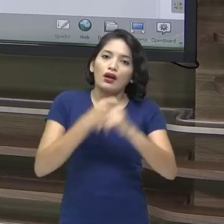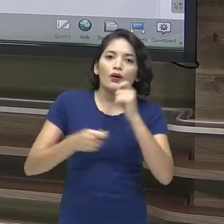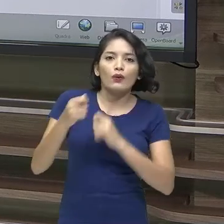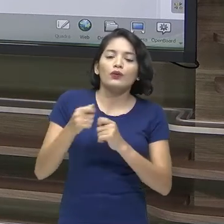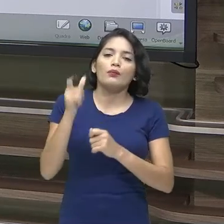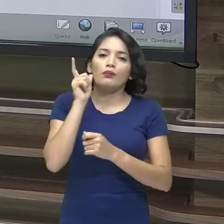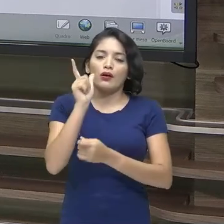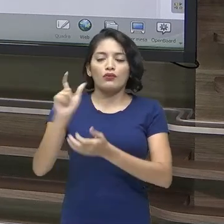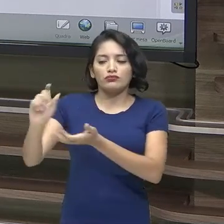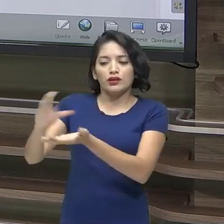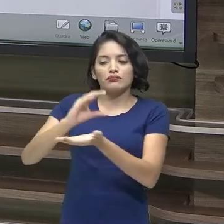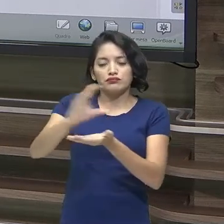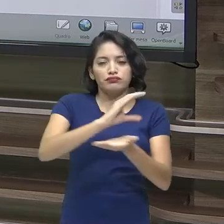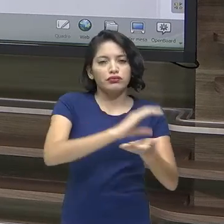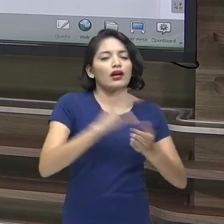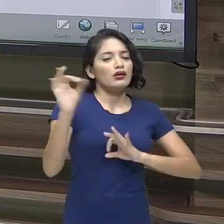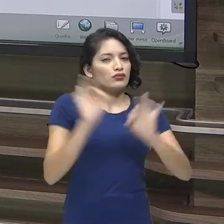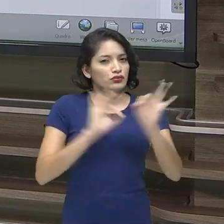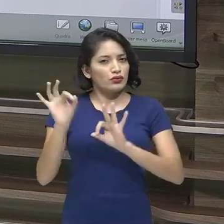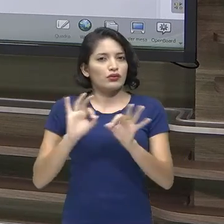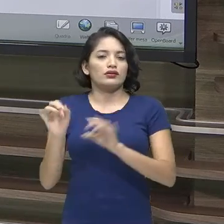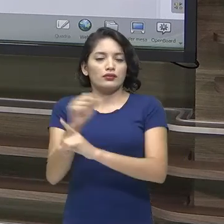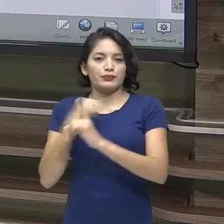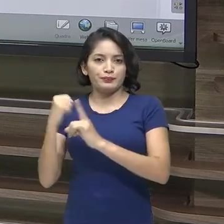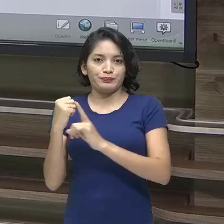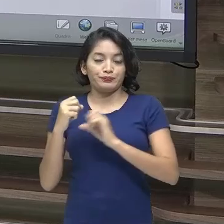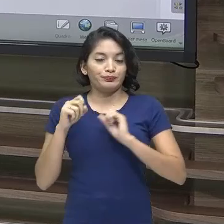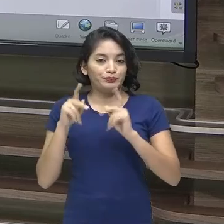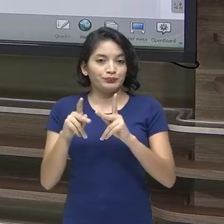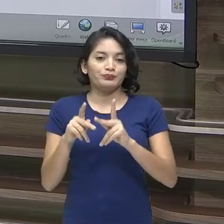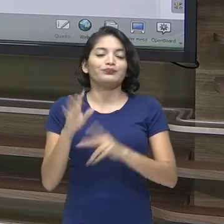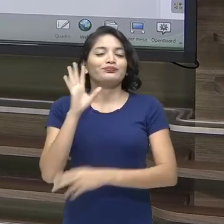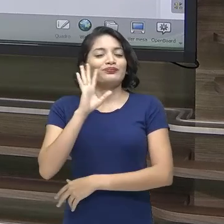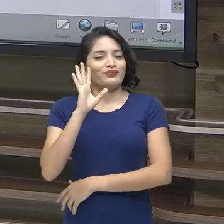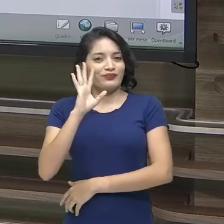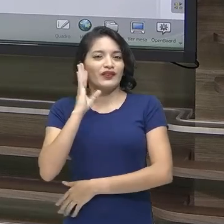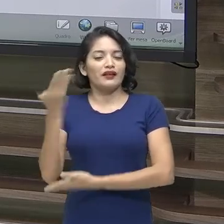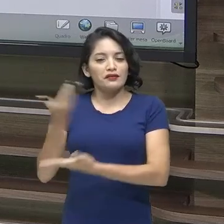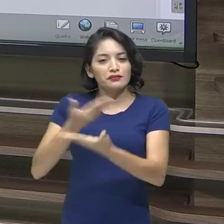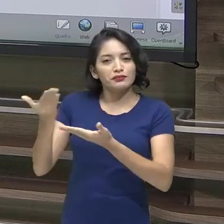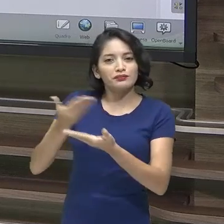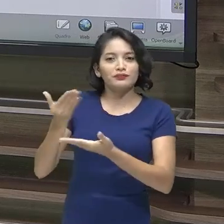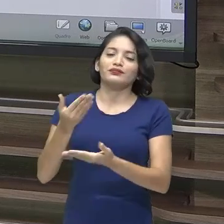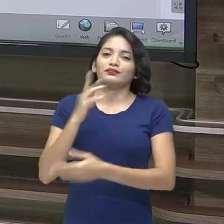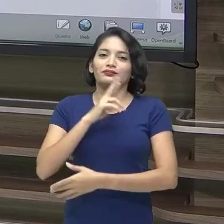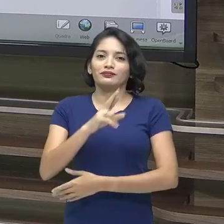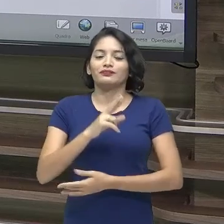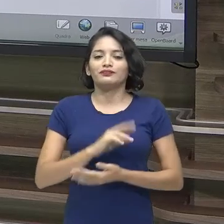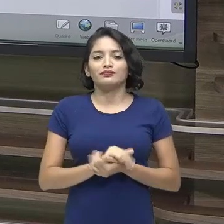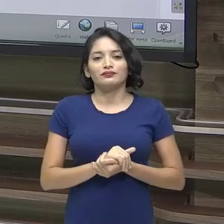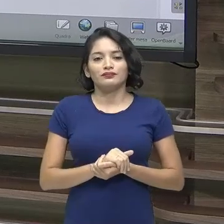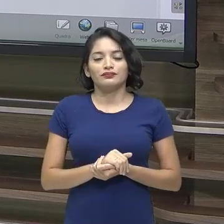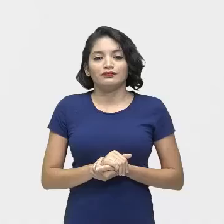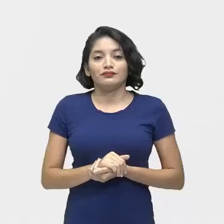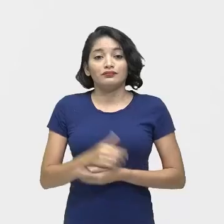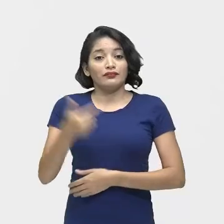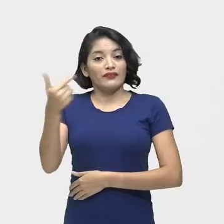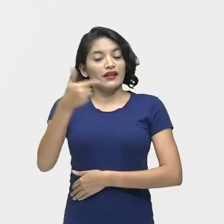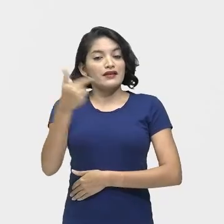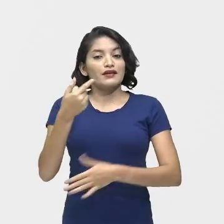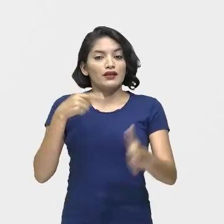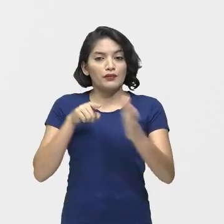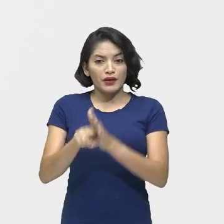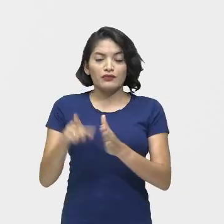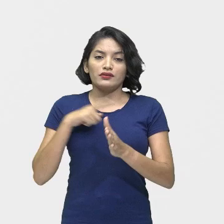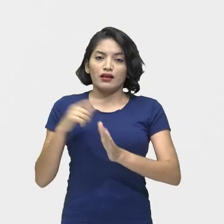investimentos, para poder nós organizarmos esse socialismo. Muito bacana aí a contribuição da sua resposta, certo? Na segunda questão, nós temos